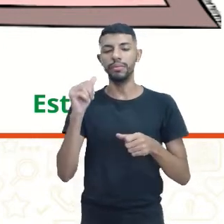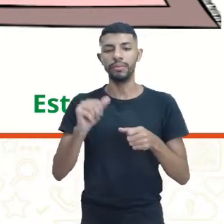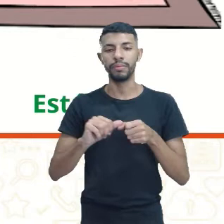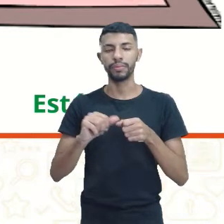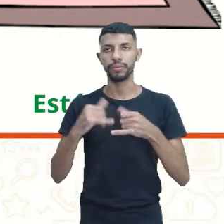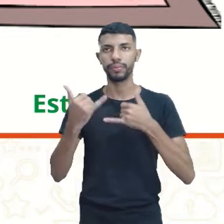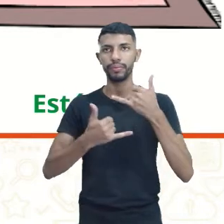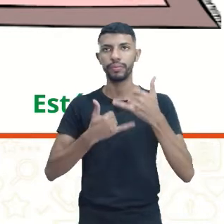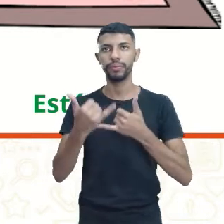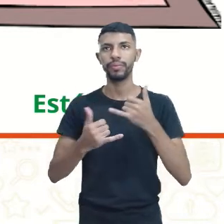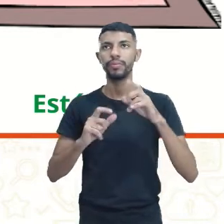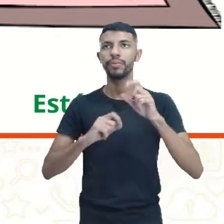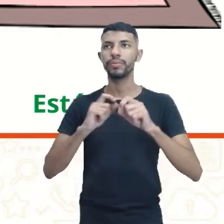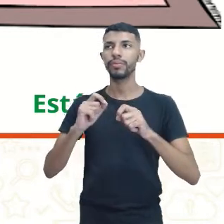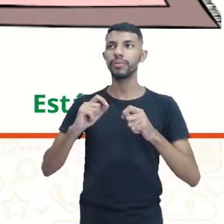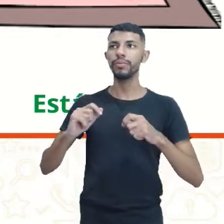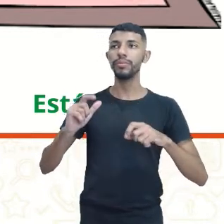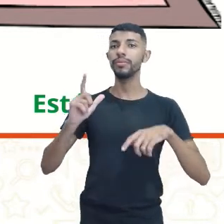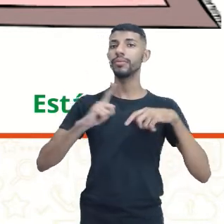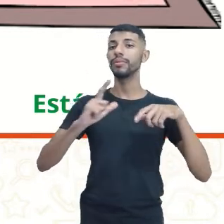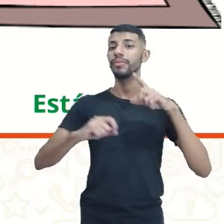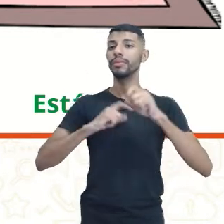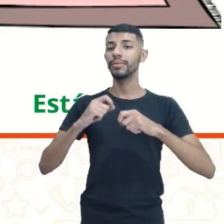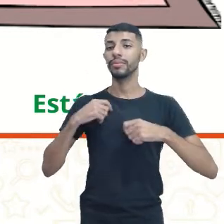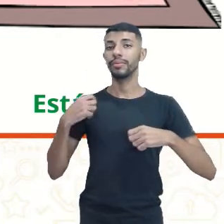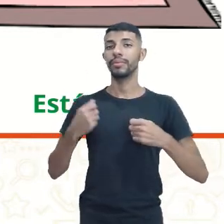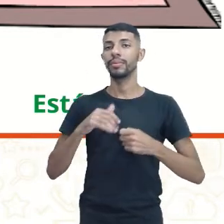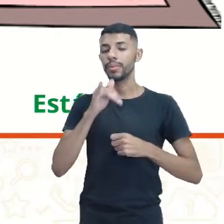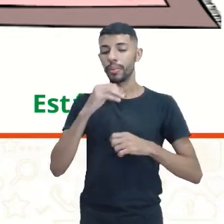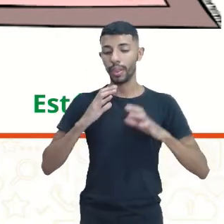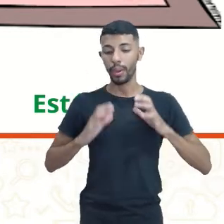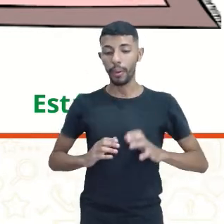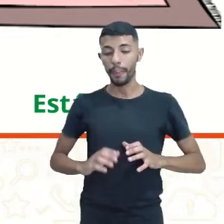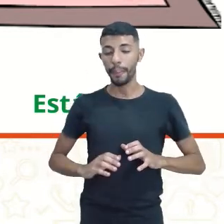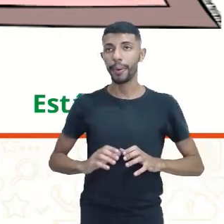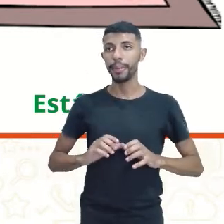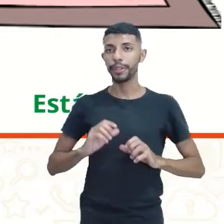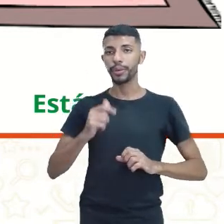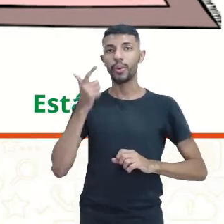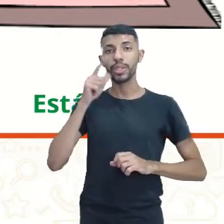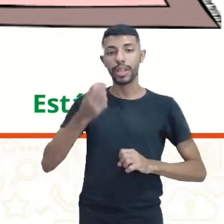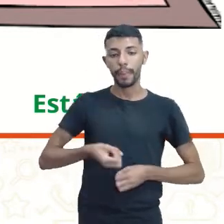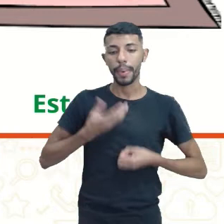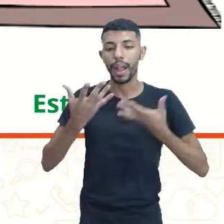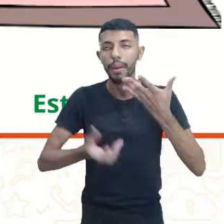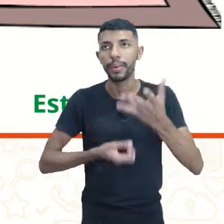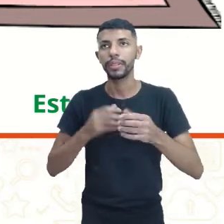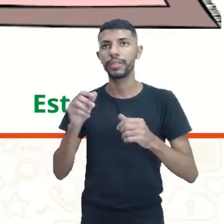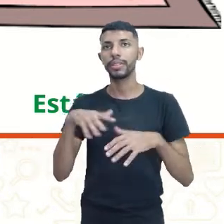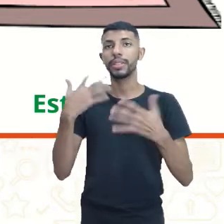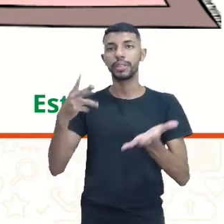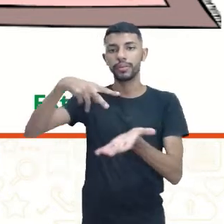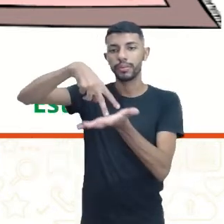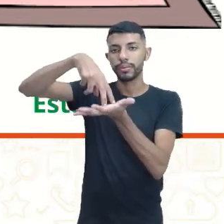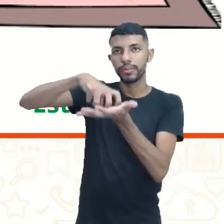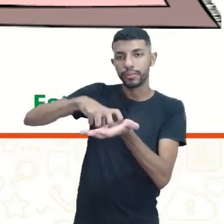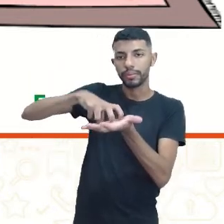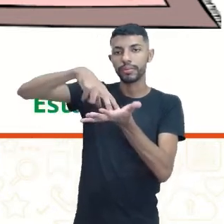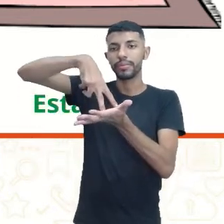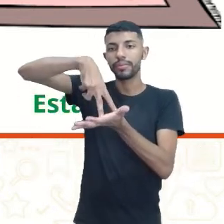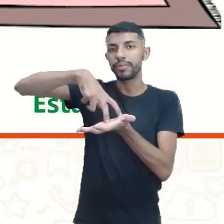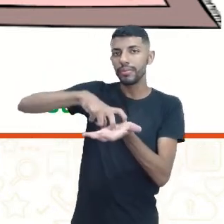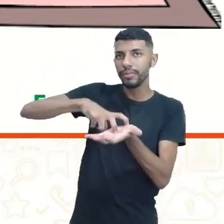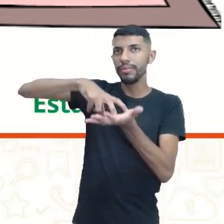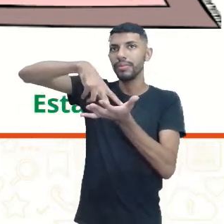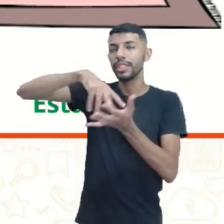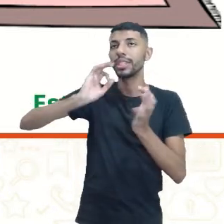essa exacerbação comportamental possa ser colocada para fora. Então, morto-vivo, então é uma forma dele se